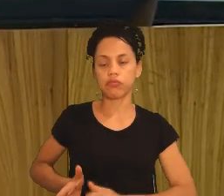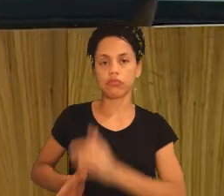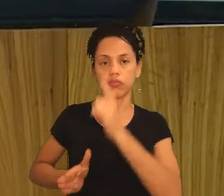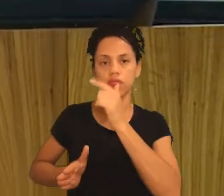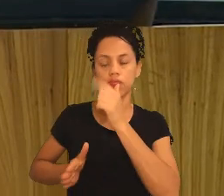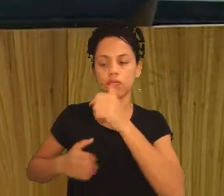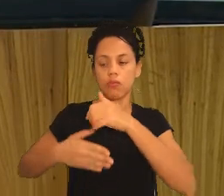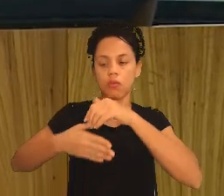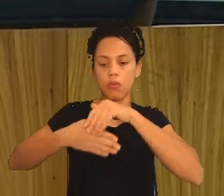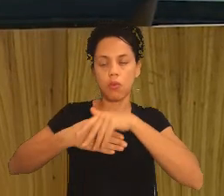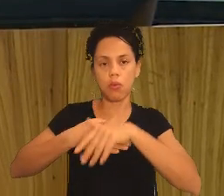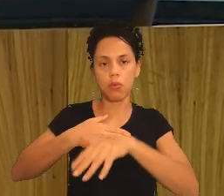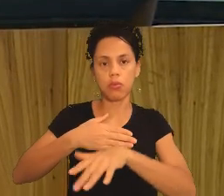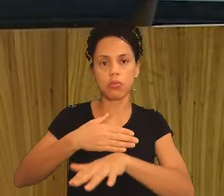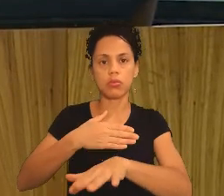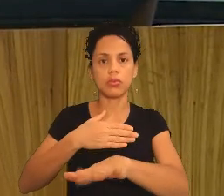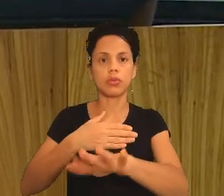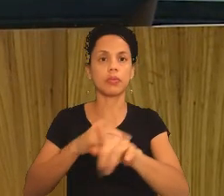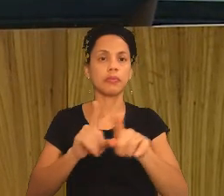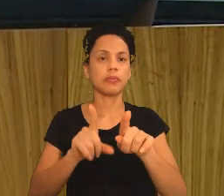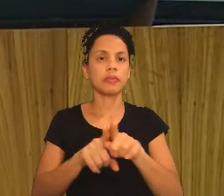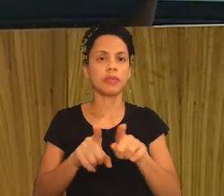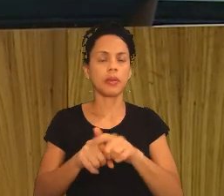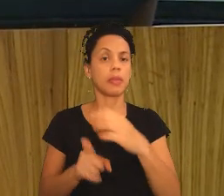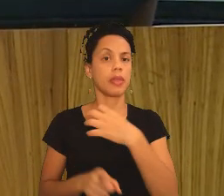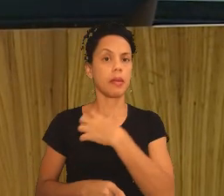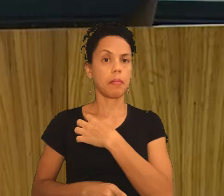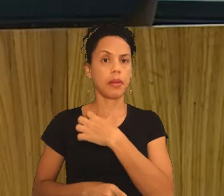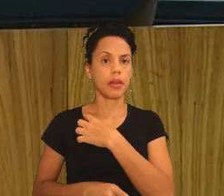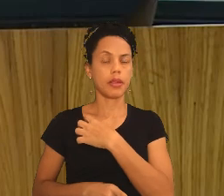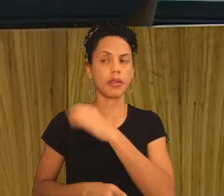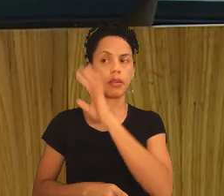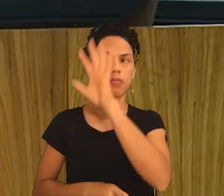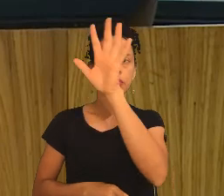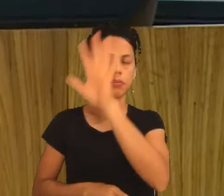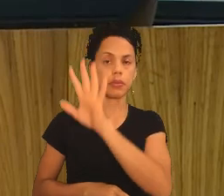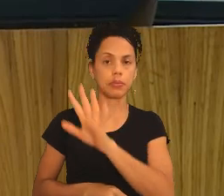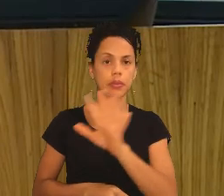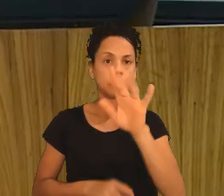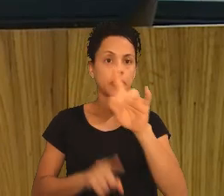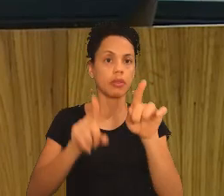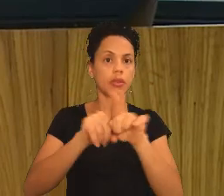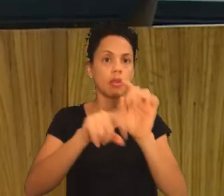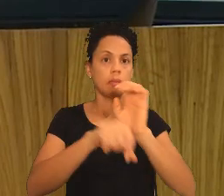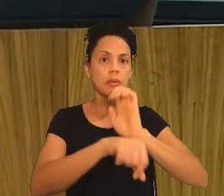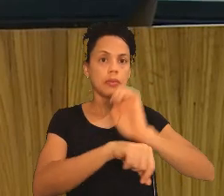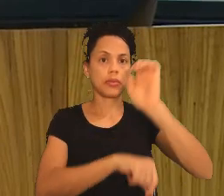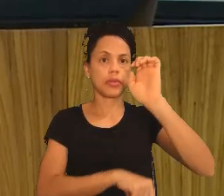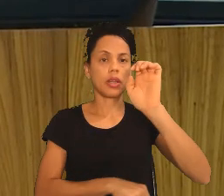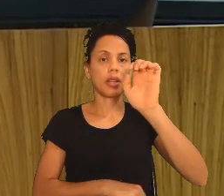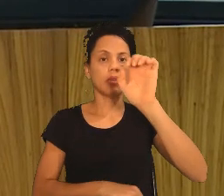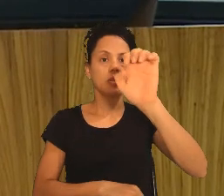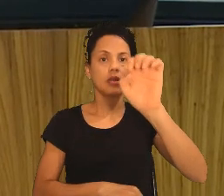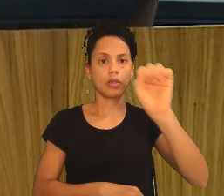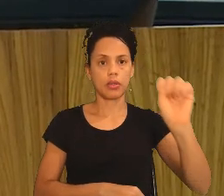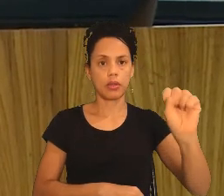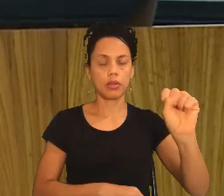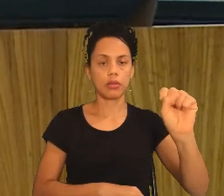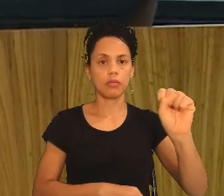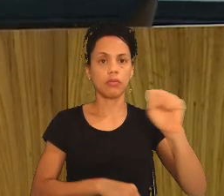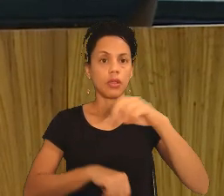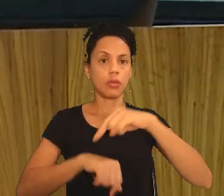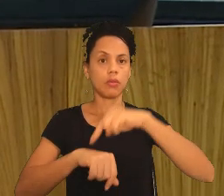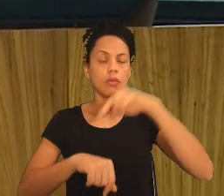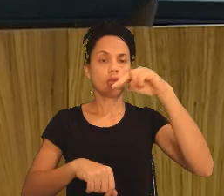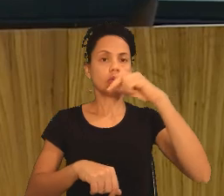que comandava todo o Vale do Rio Doce, desde a nascente do rio até a deságua dele no Espírito